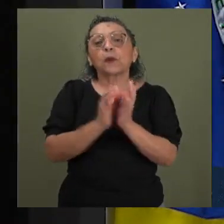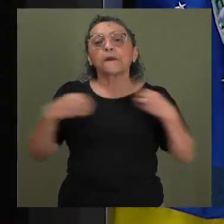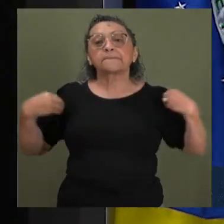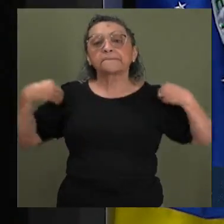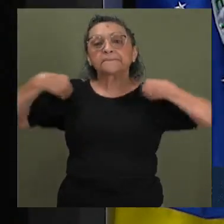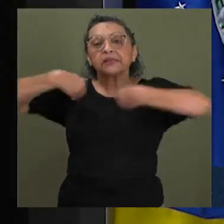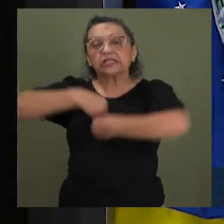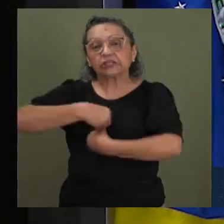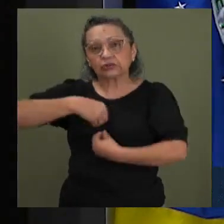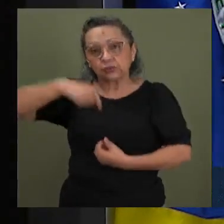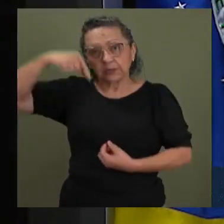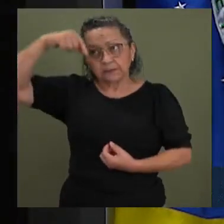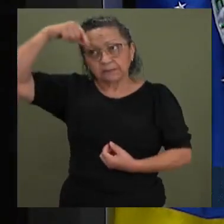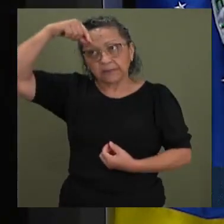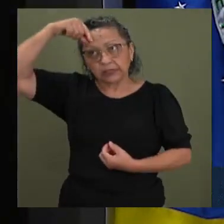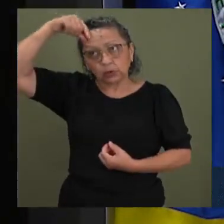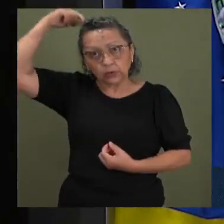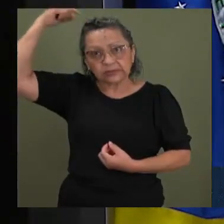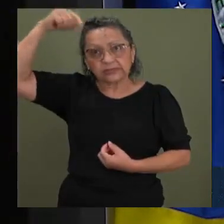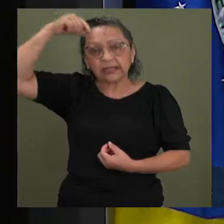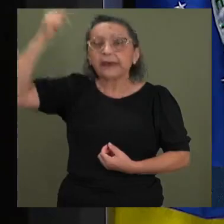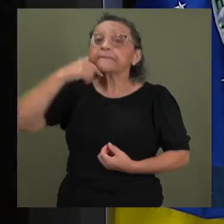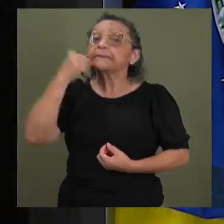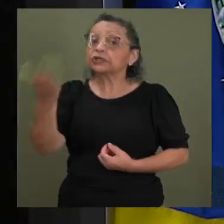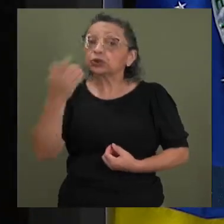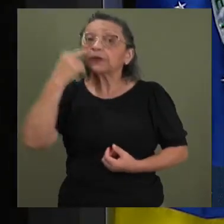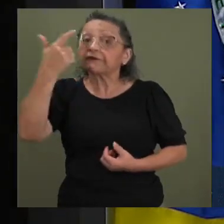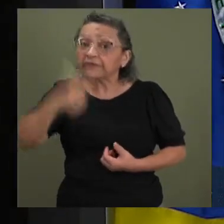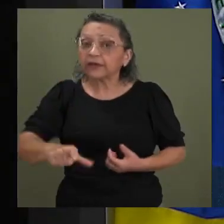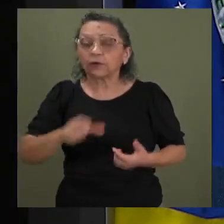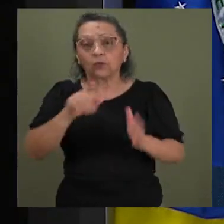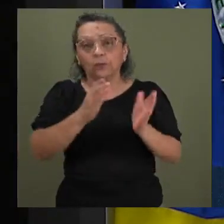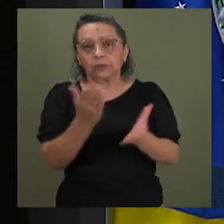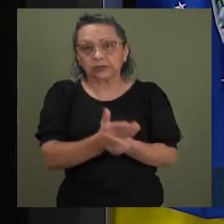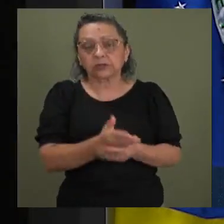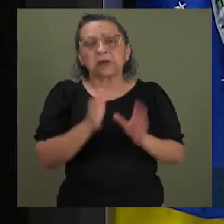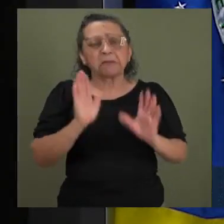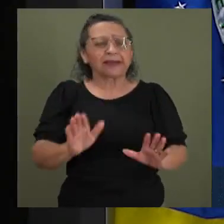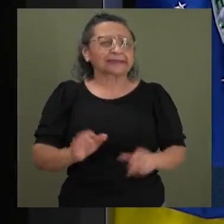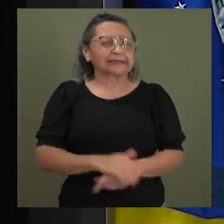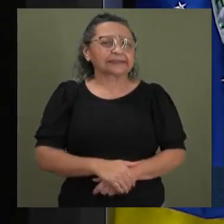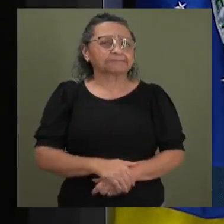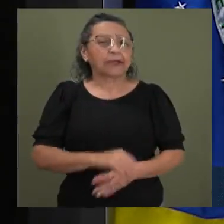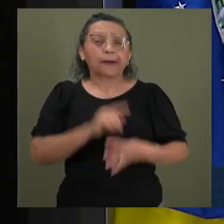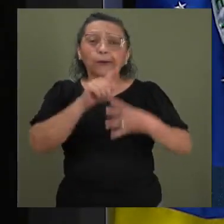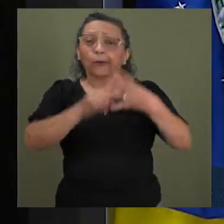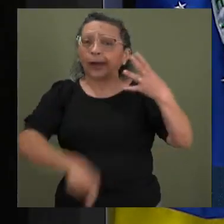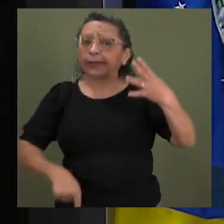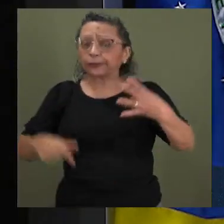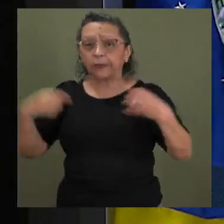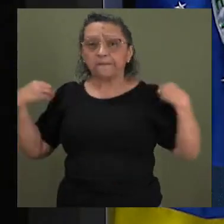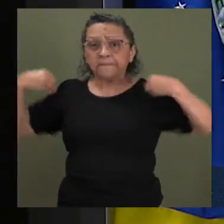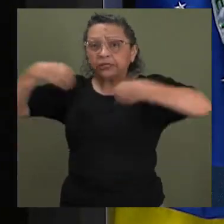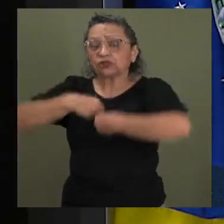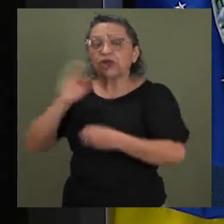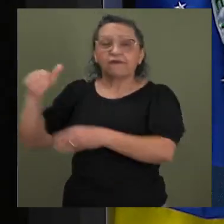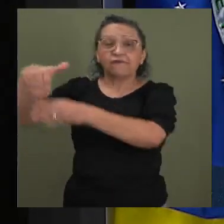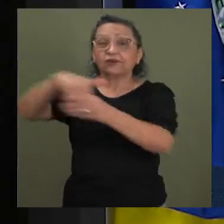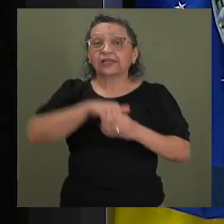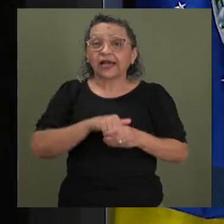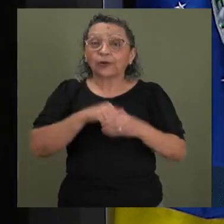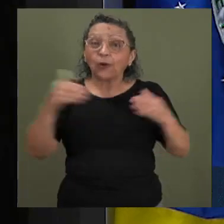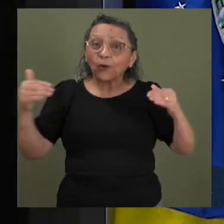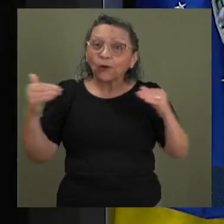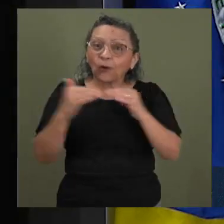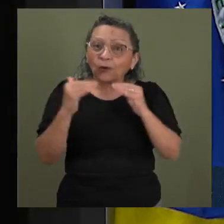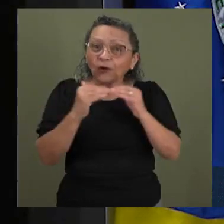André Mendonça. Porém, a má notícia é que 4 ministros já votaram seguindo o relator.